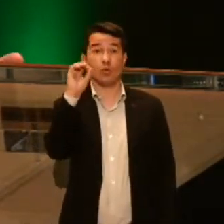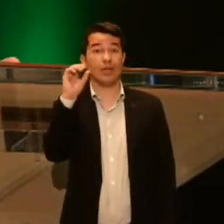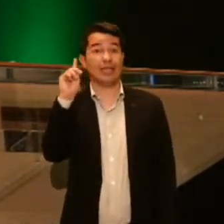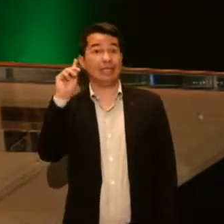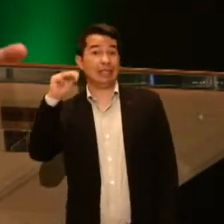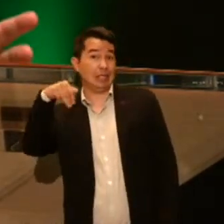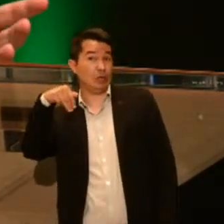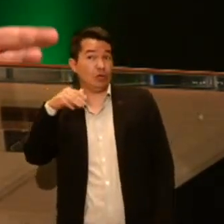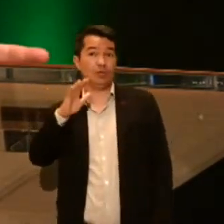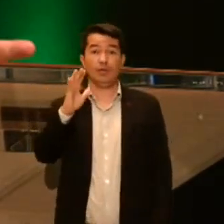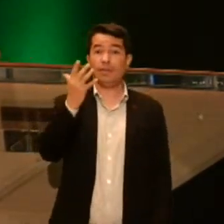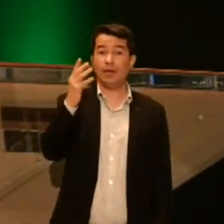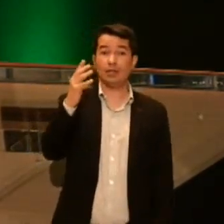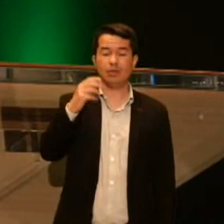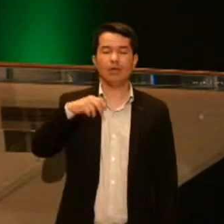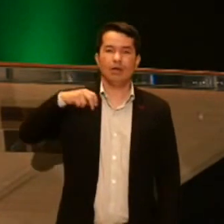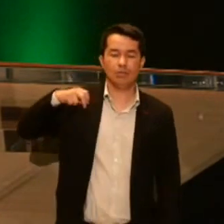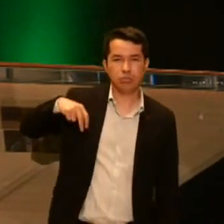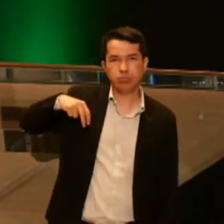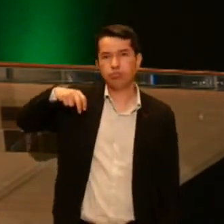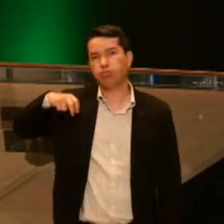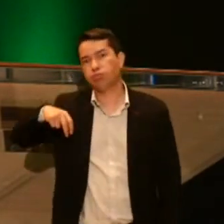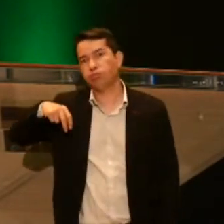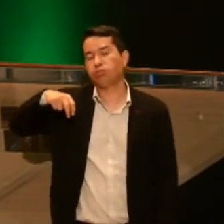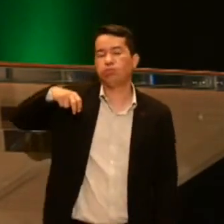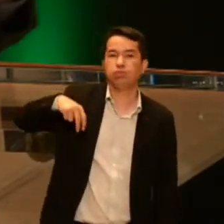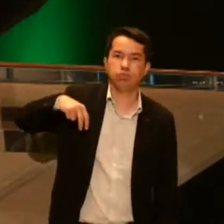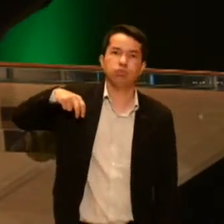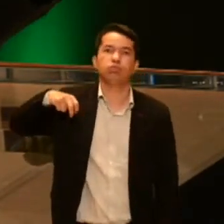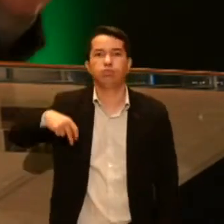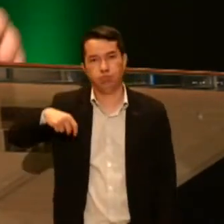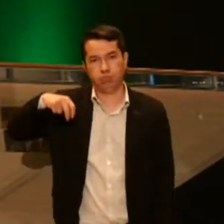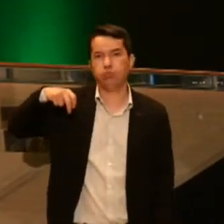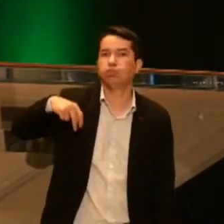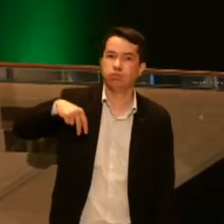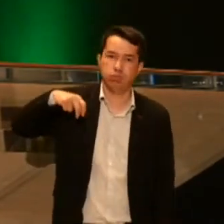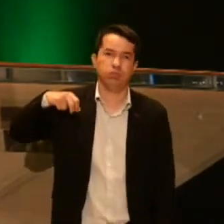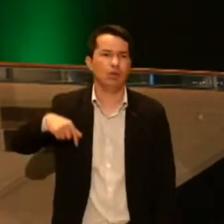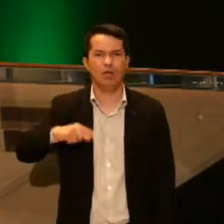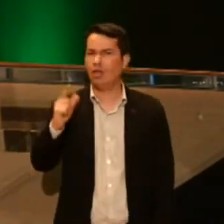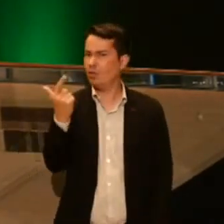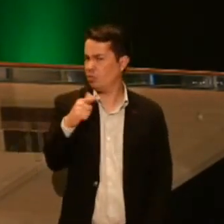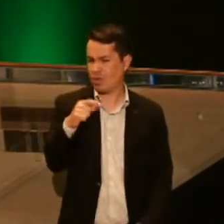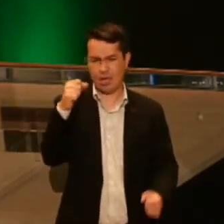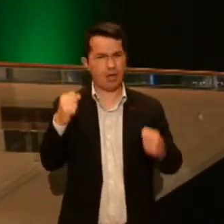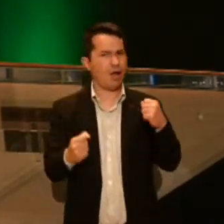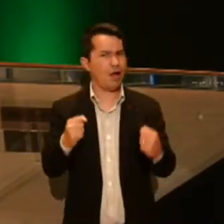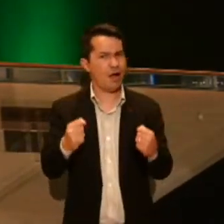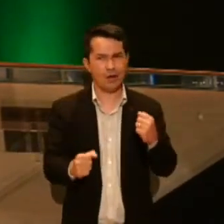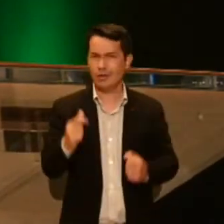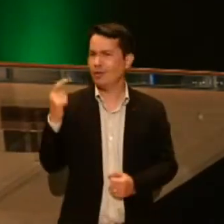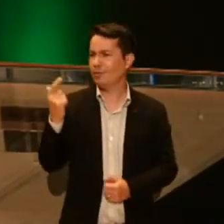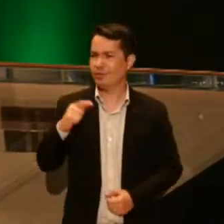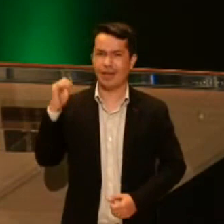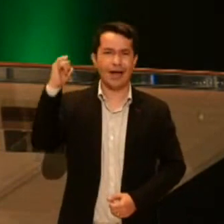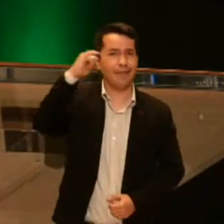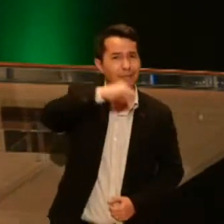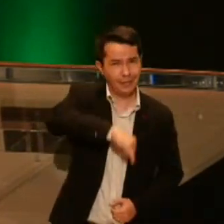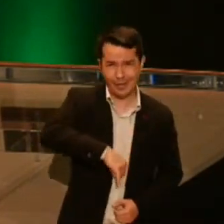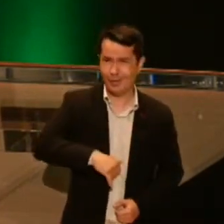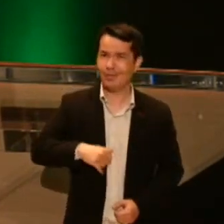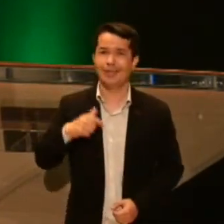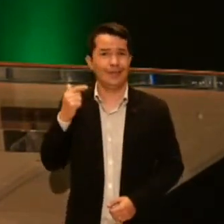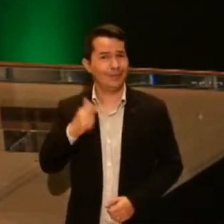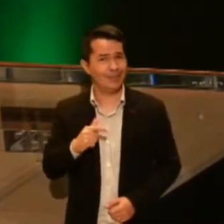quilômetros. Era isso que se andava, não é? Porque era caminhando que se fazia isso. Então você faz a conta, levava